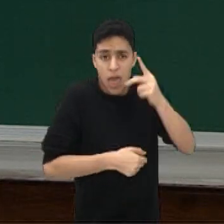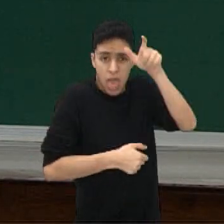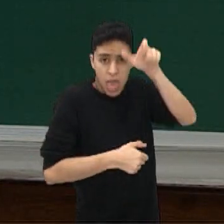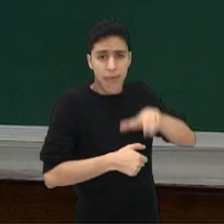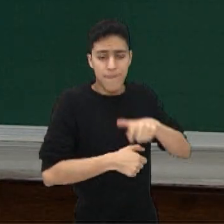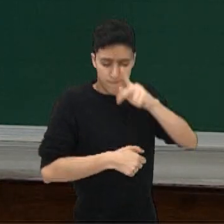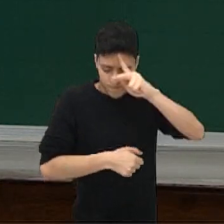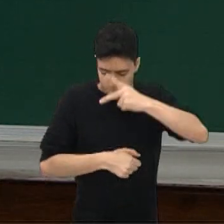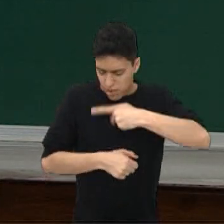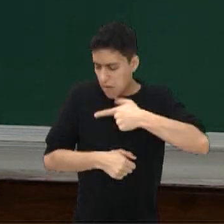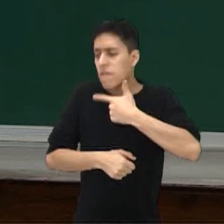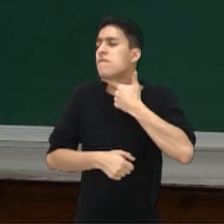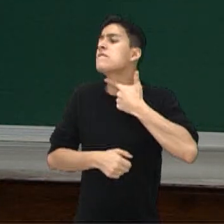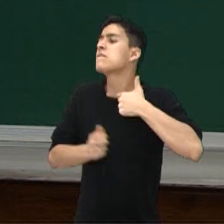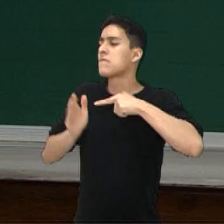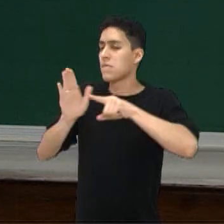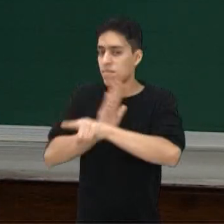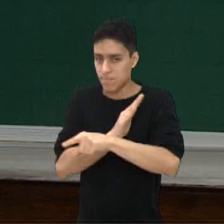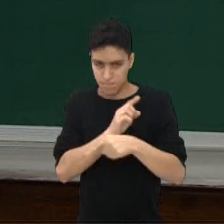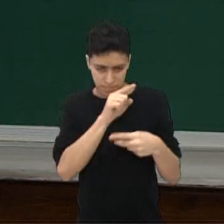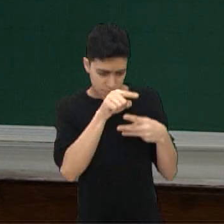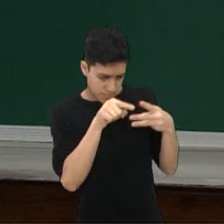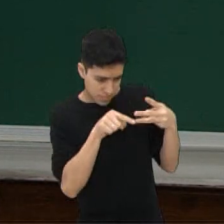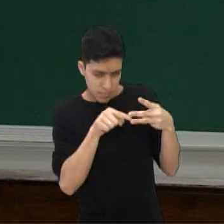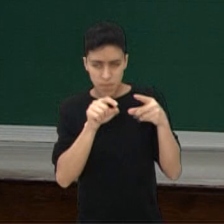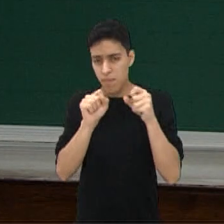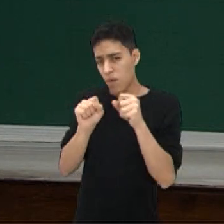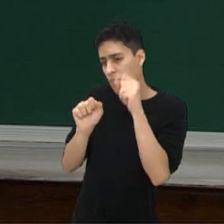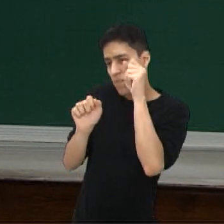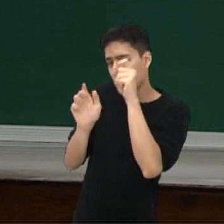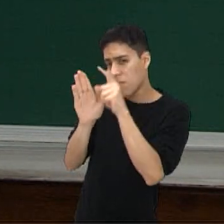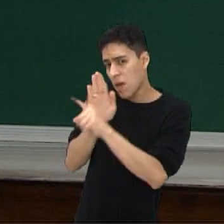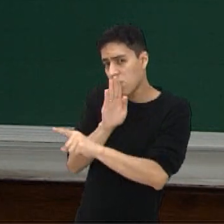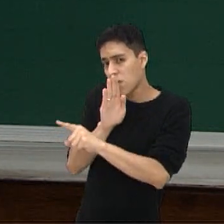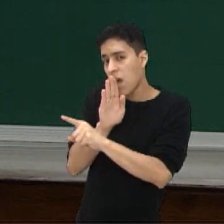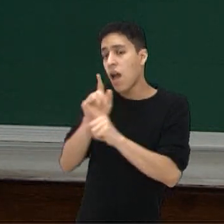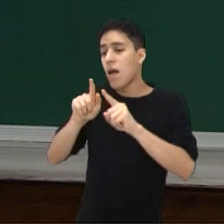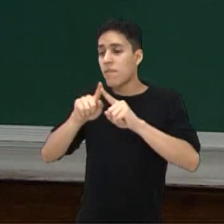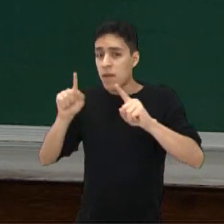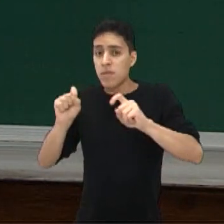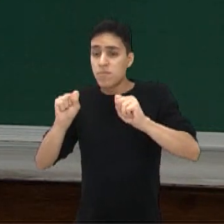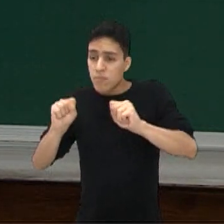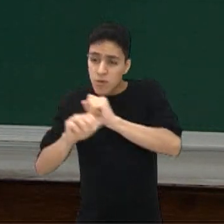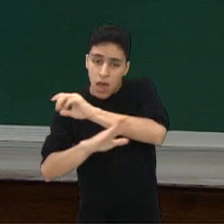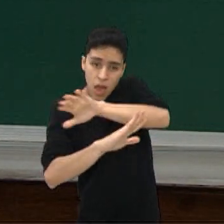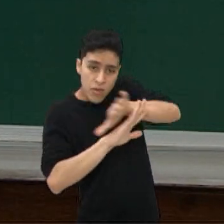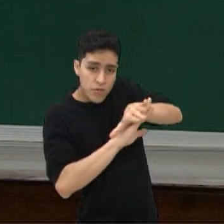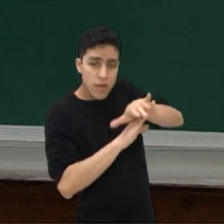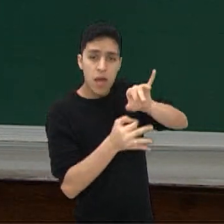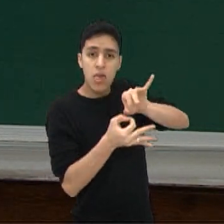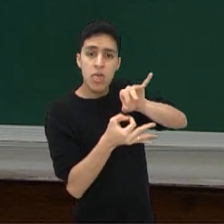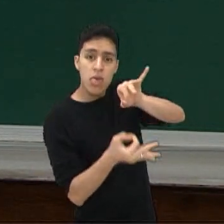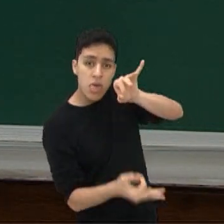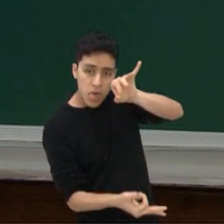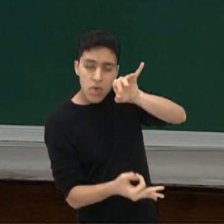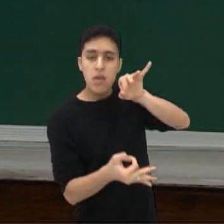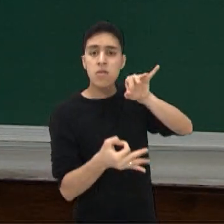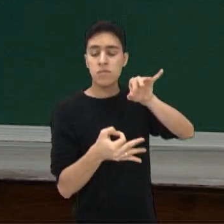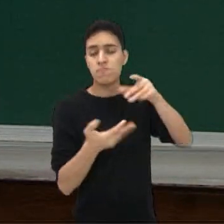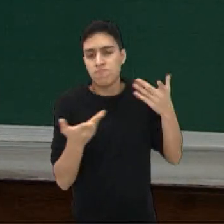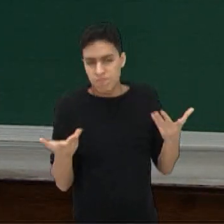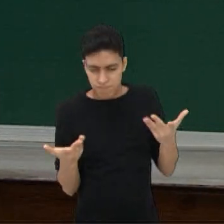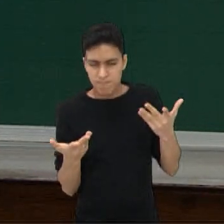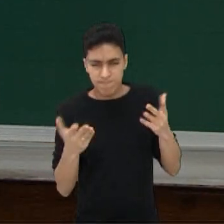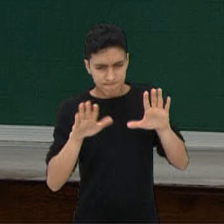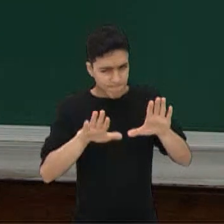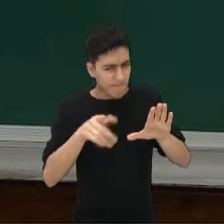três perguntas feitas, elas podem ser orientadoras para uma entrevista até maior, né? Procure observar se as suas